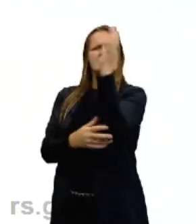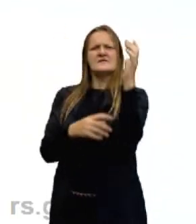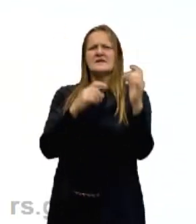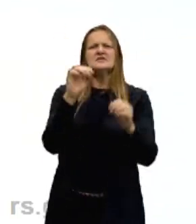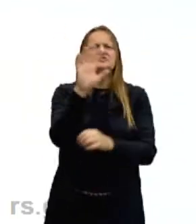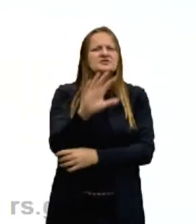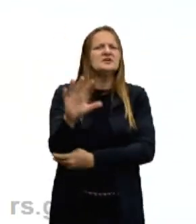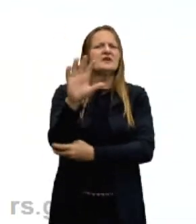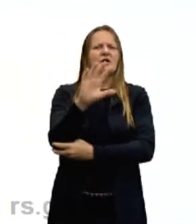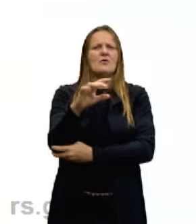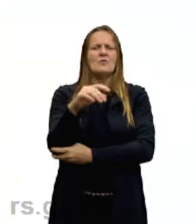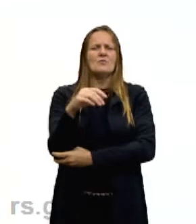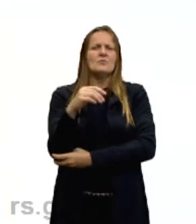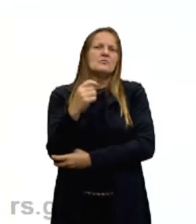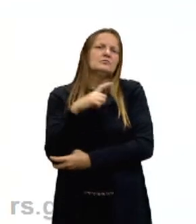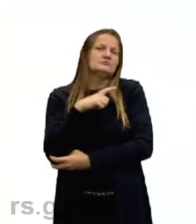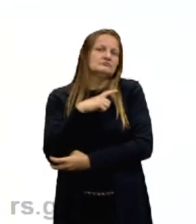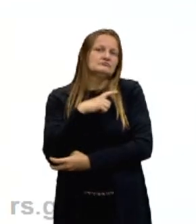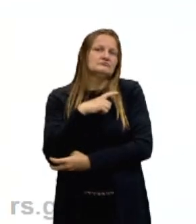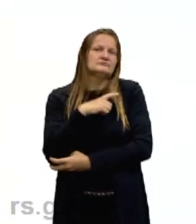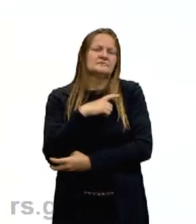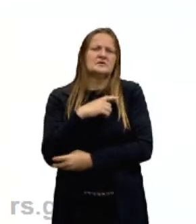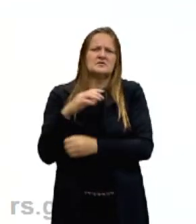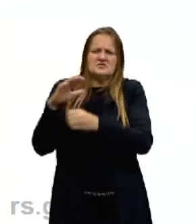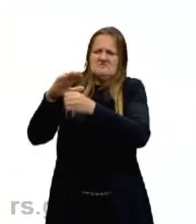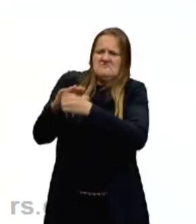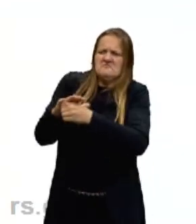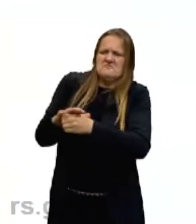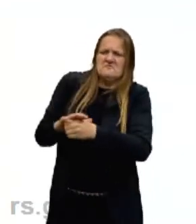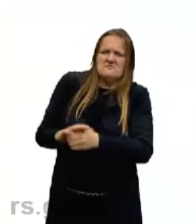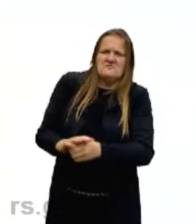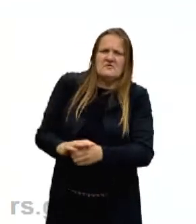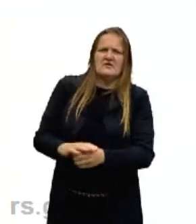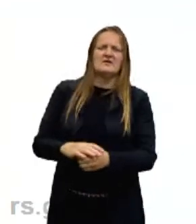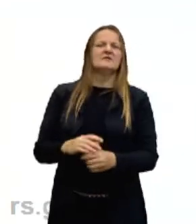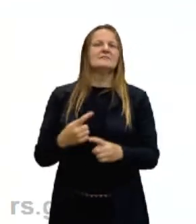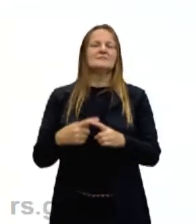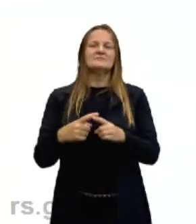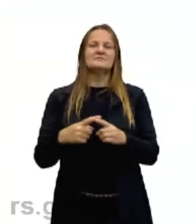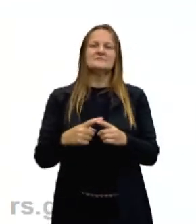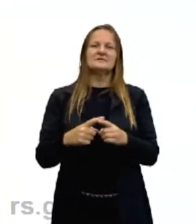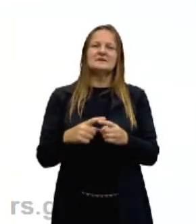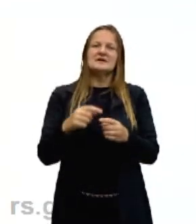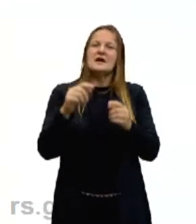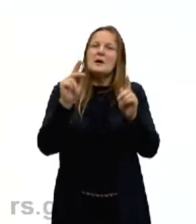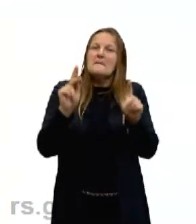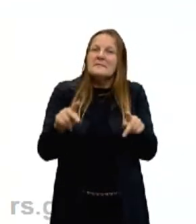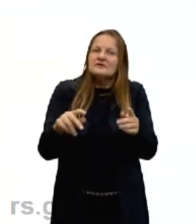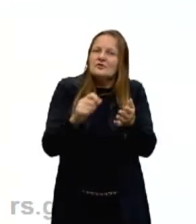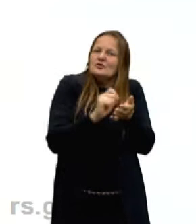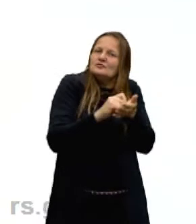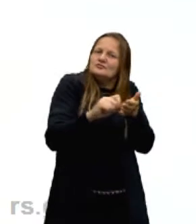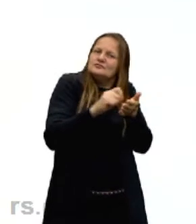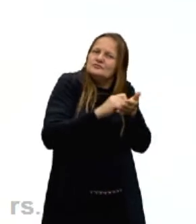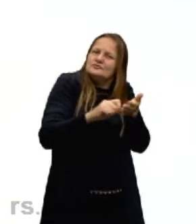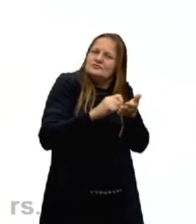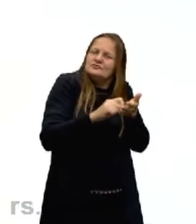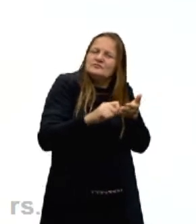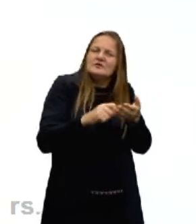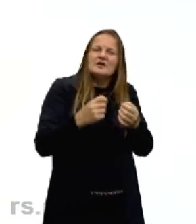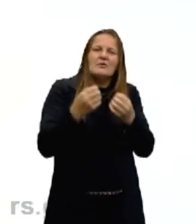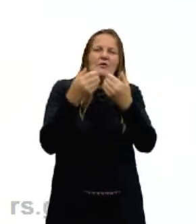de Bom dia opressora dos escritores né porque ela ela alargava